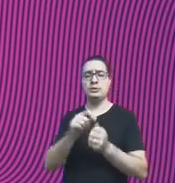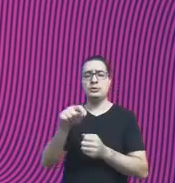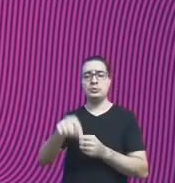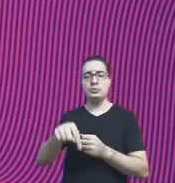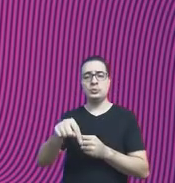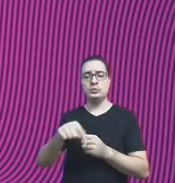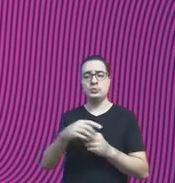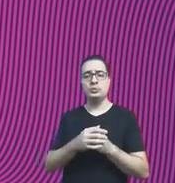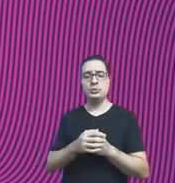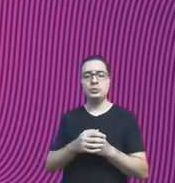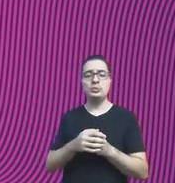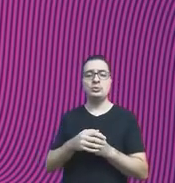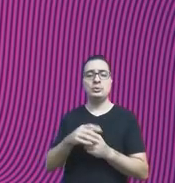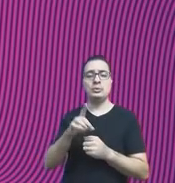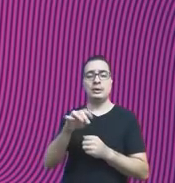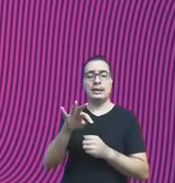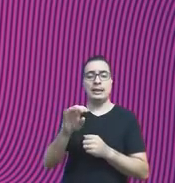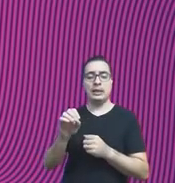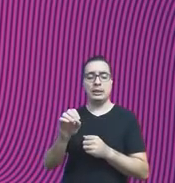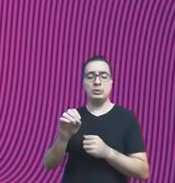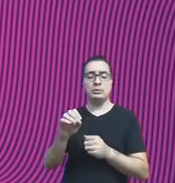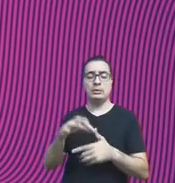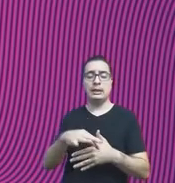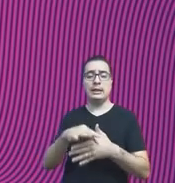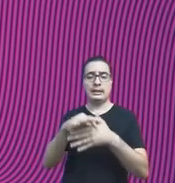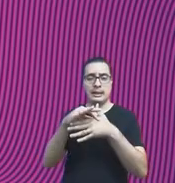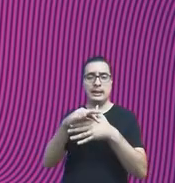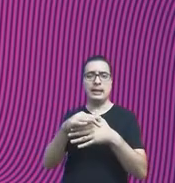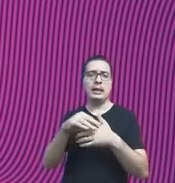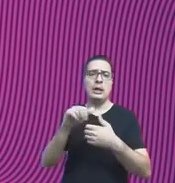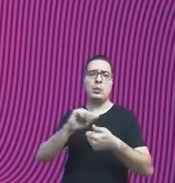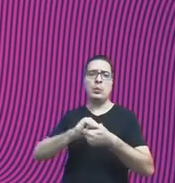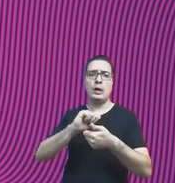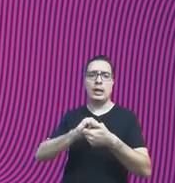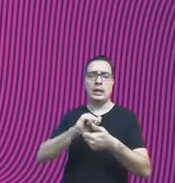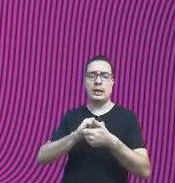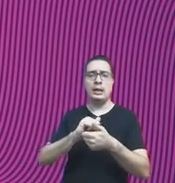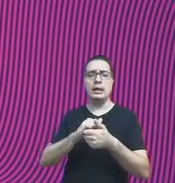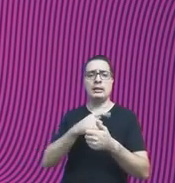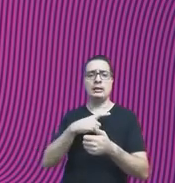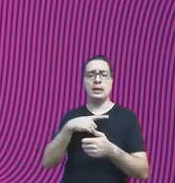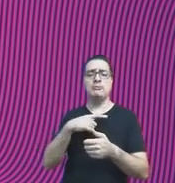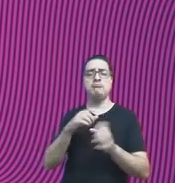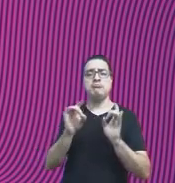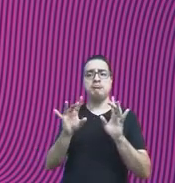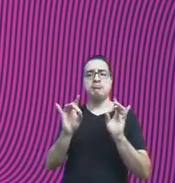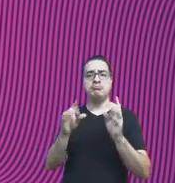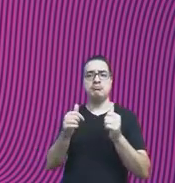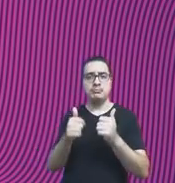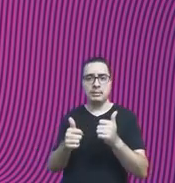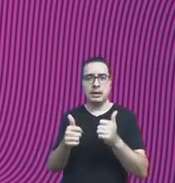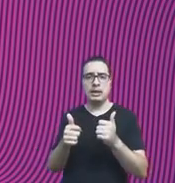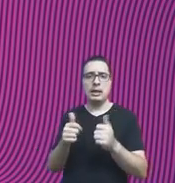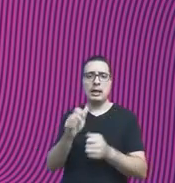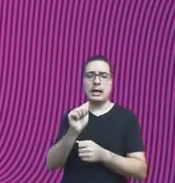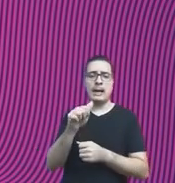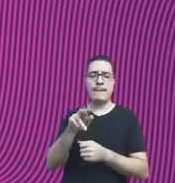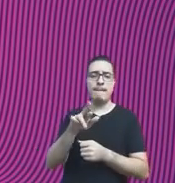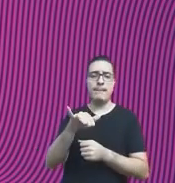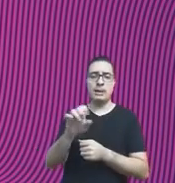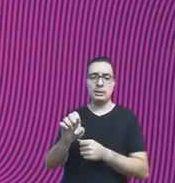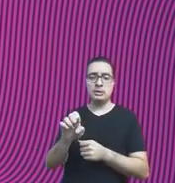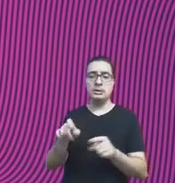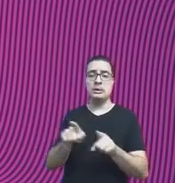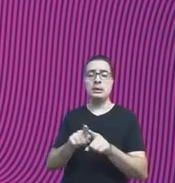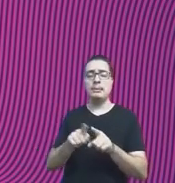que lidera aí com grande qualidade e eficiência a Abrange. E também meus parabéns a